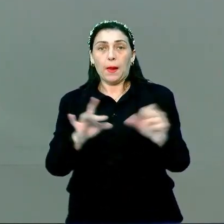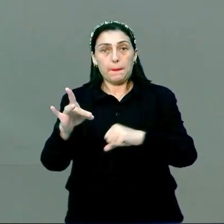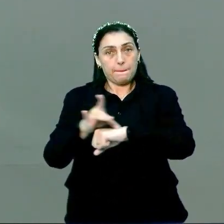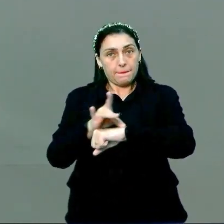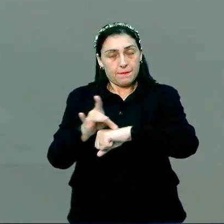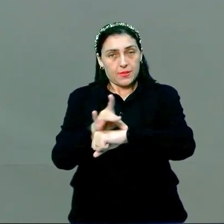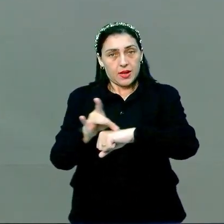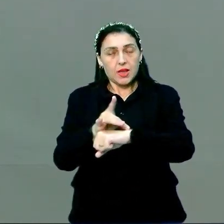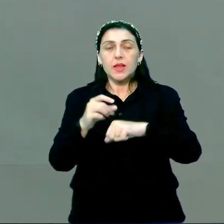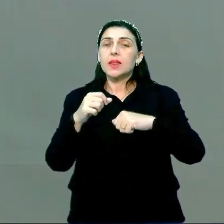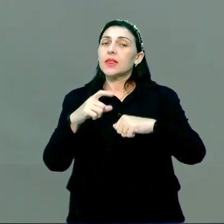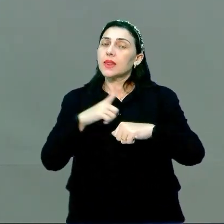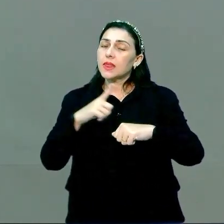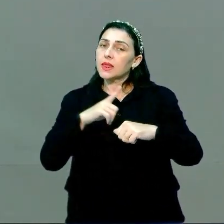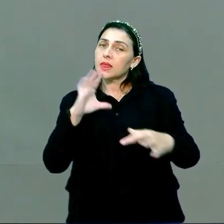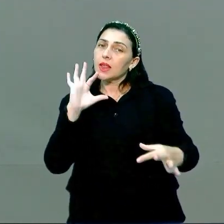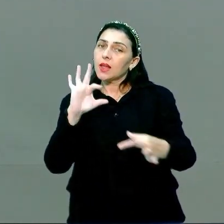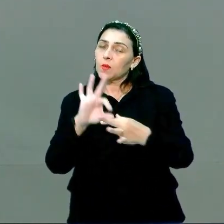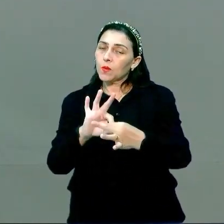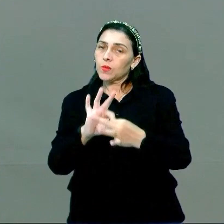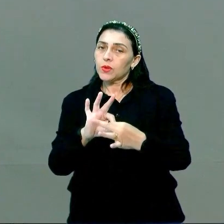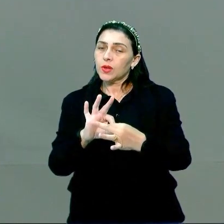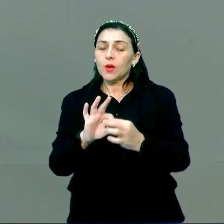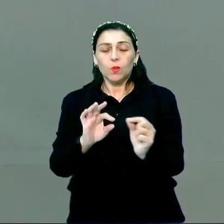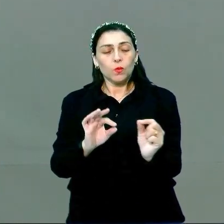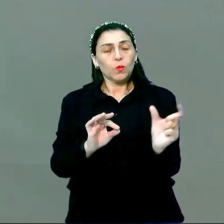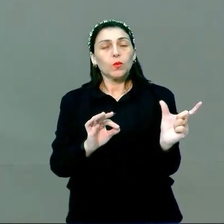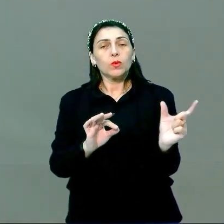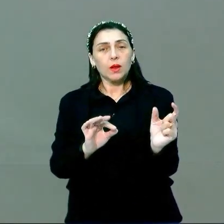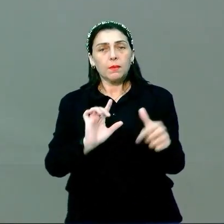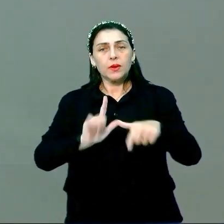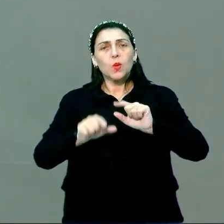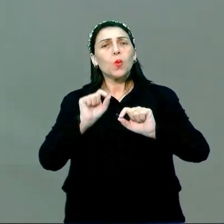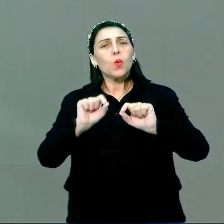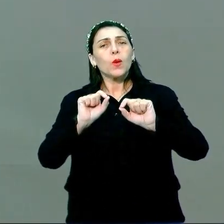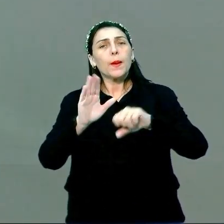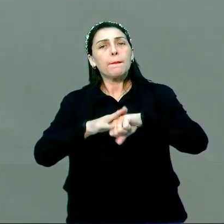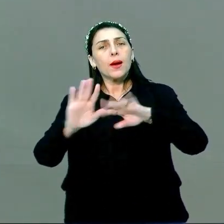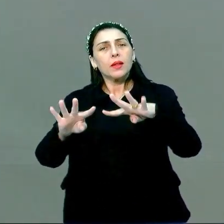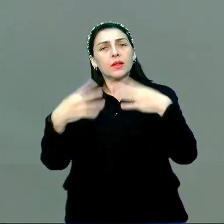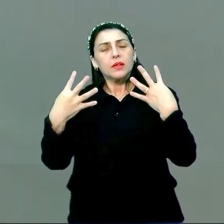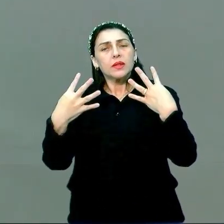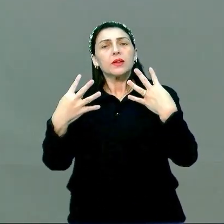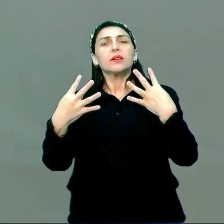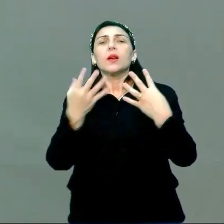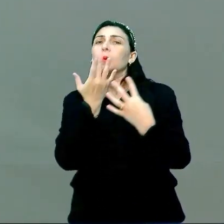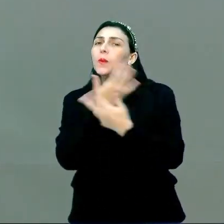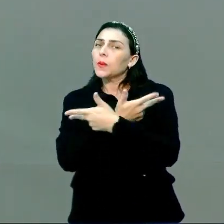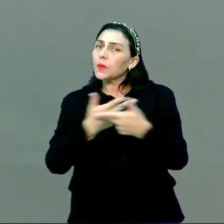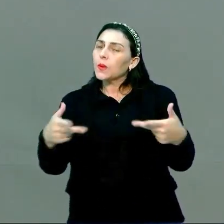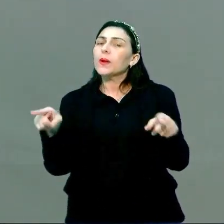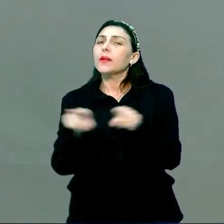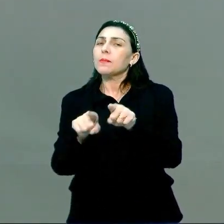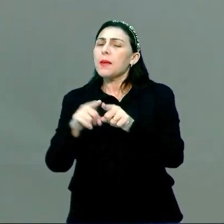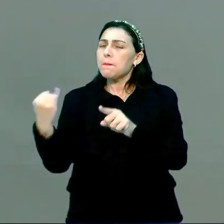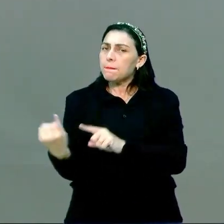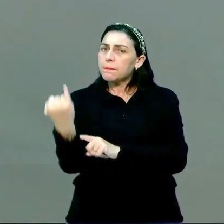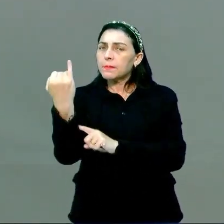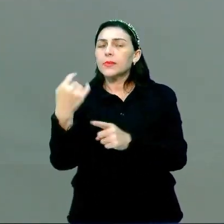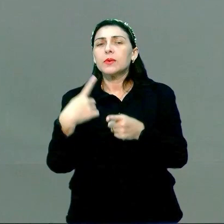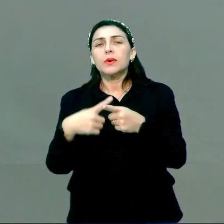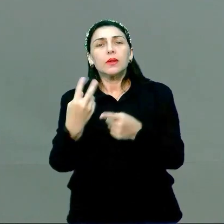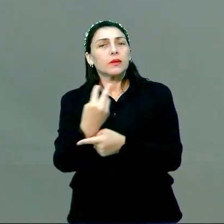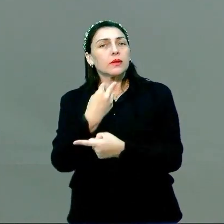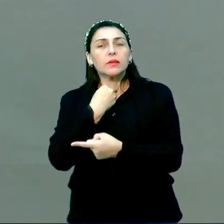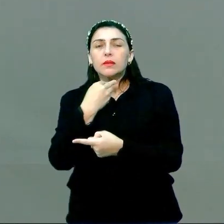Então, existe uma harmonização entre as letras, o tamanho das letras, o que deve chamar mais atenção. As cores são muito importantes, porque ele